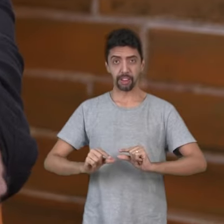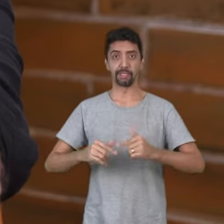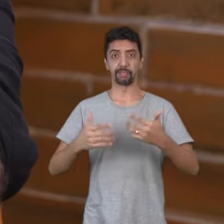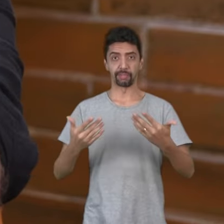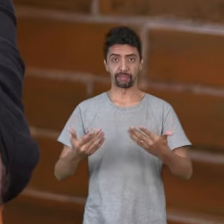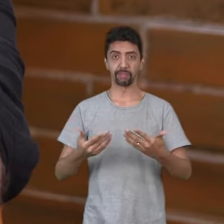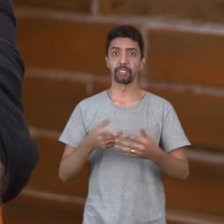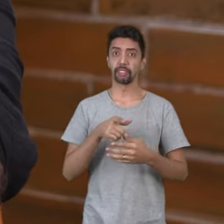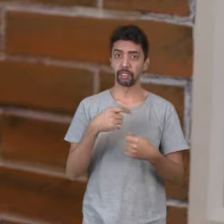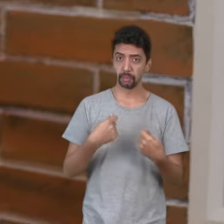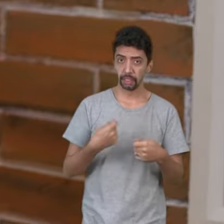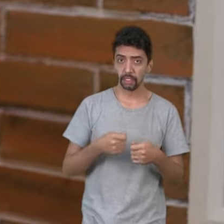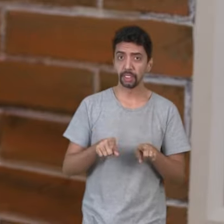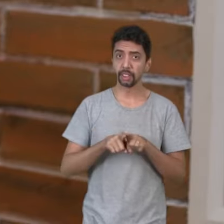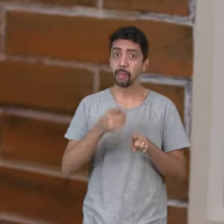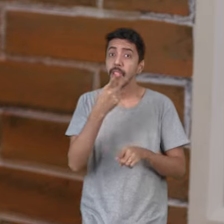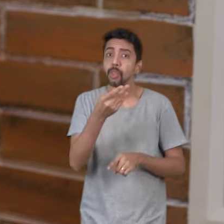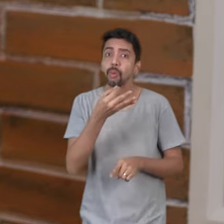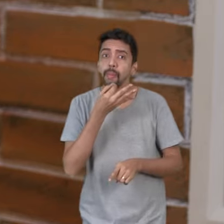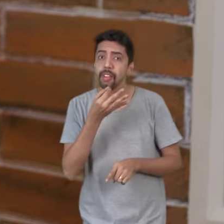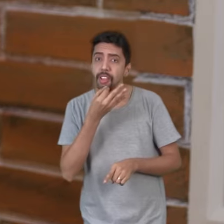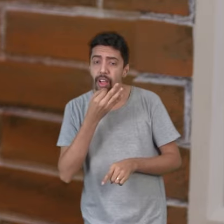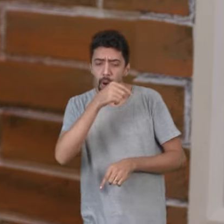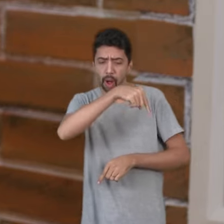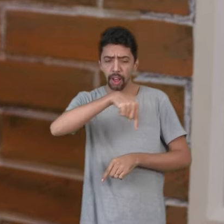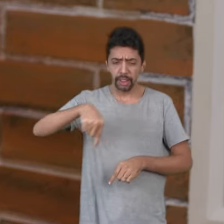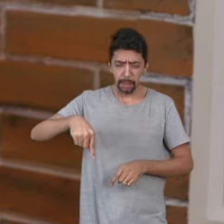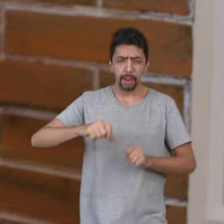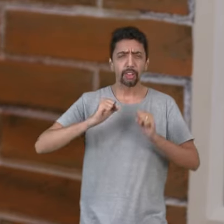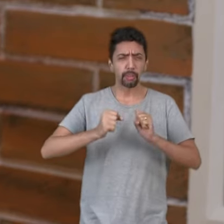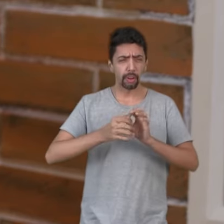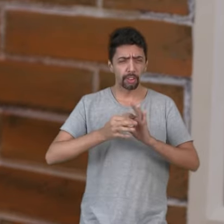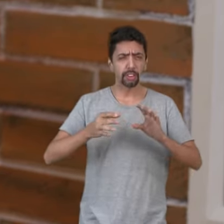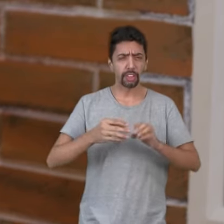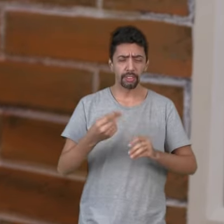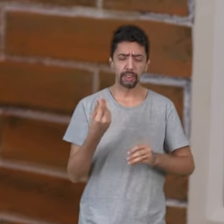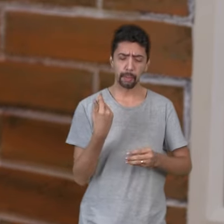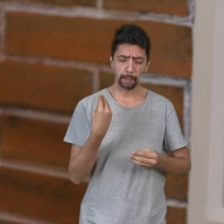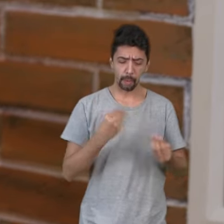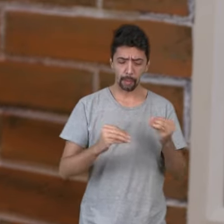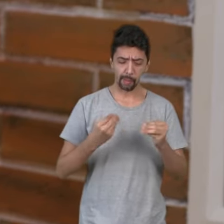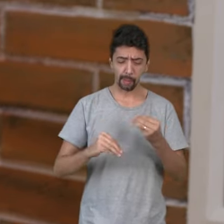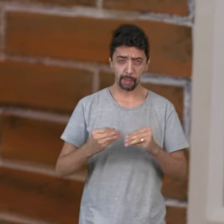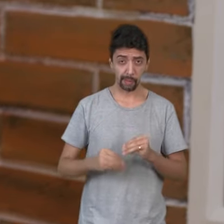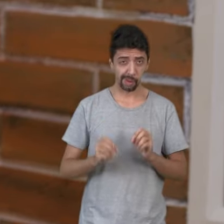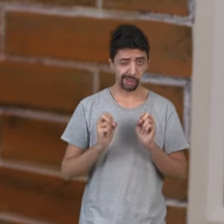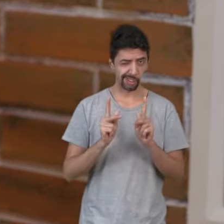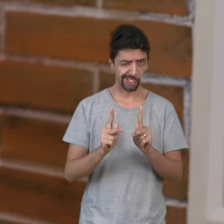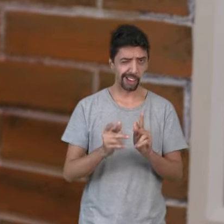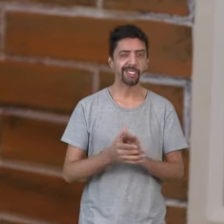bolso agradece. Então não se esqueça de deixar o seu comentário e falar qual a sua opinião